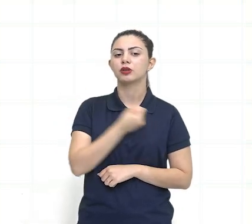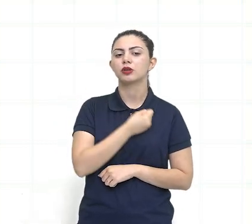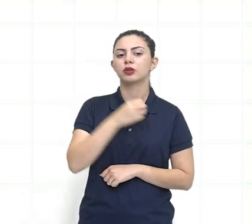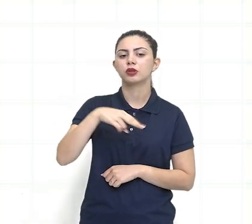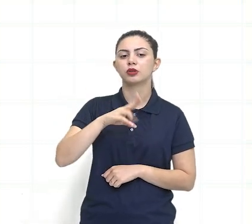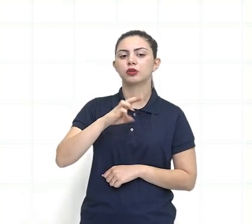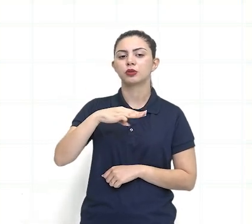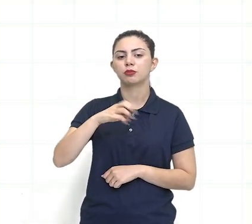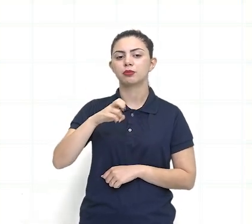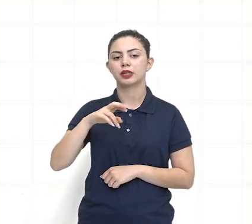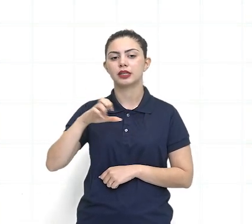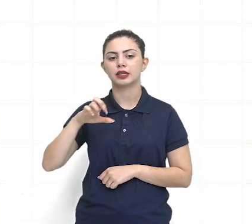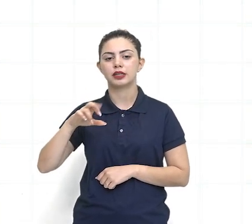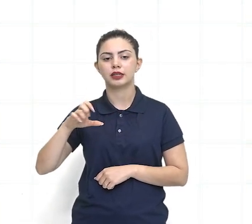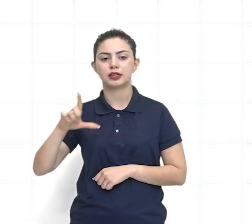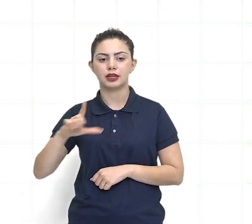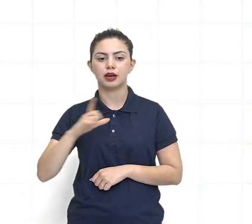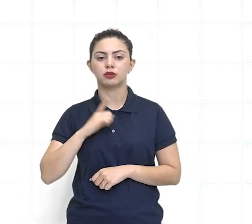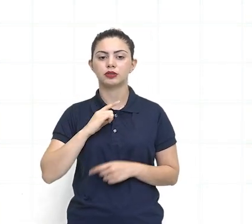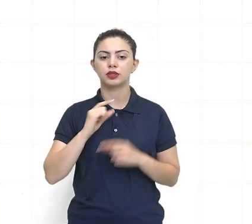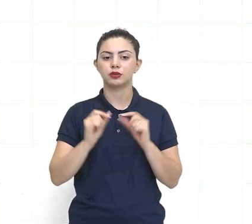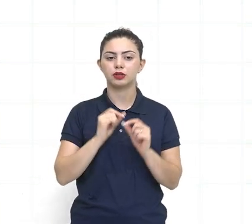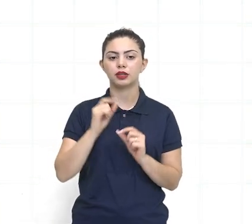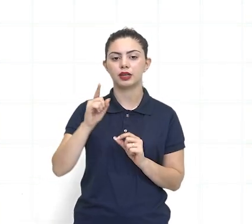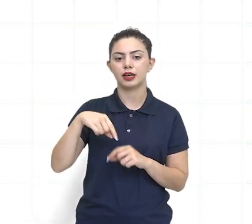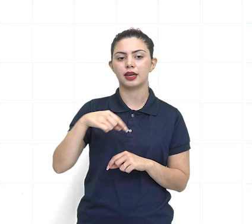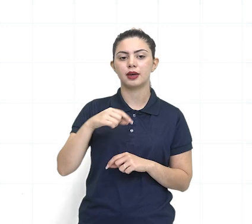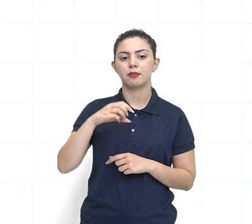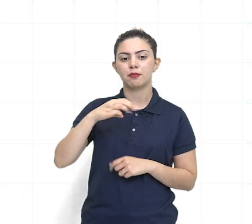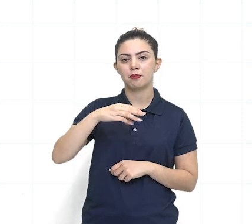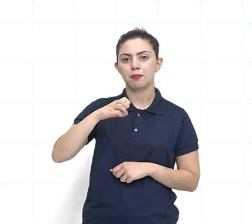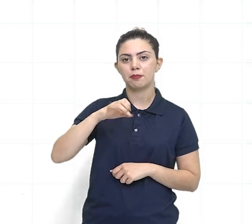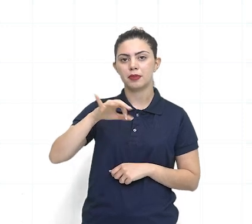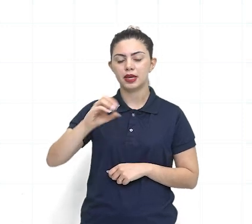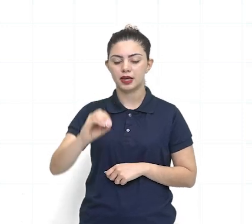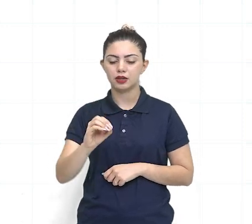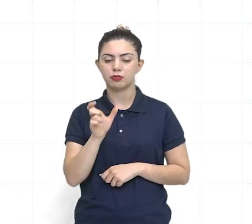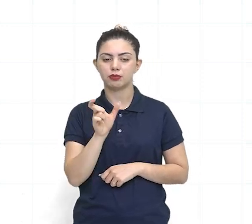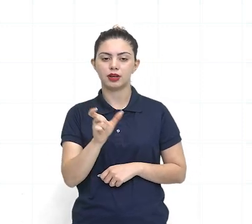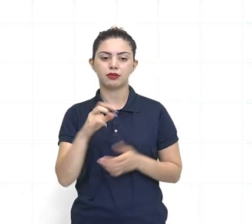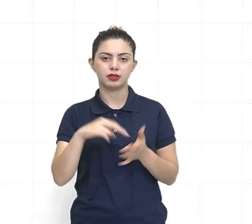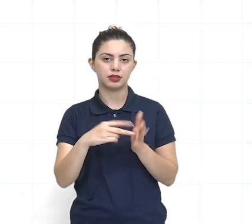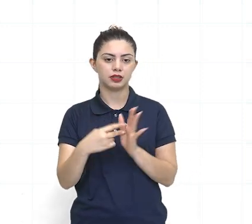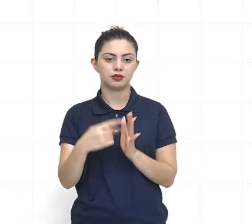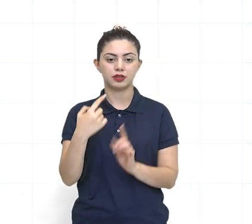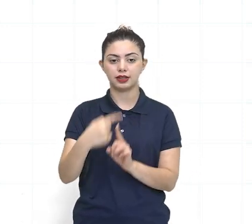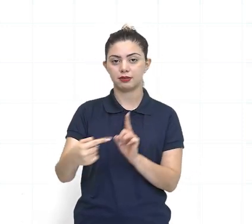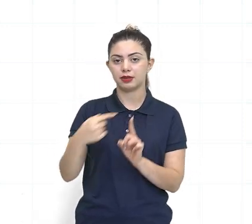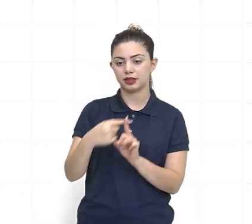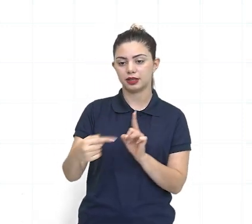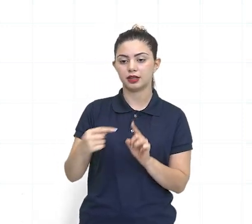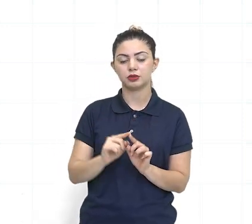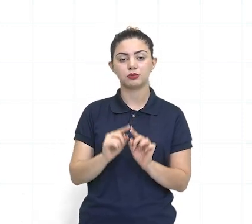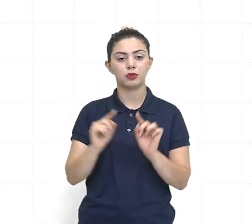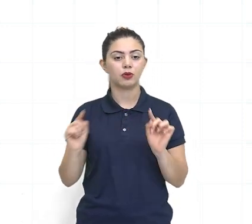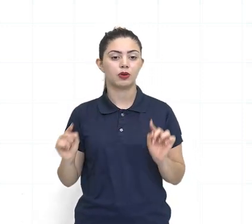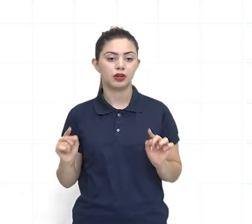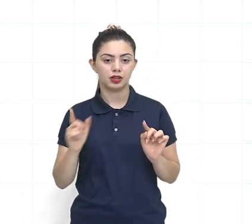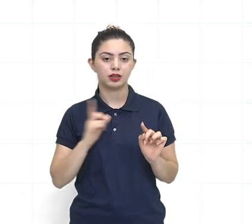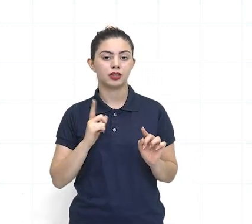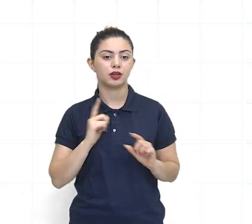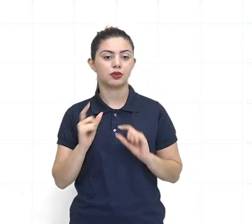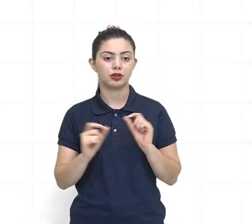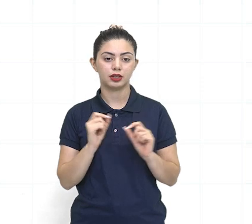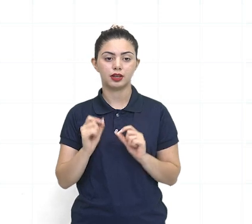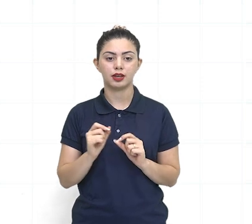o numeral meio, não é? Então significa metade. Mas existe,